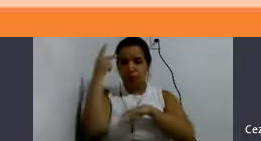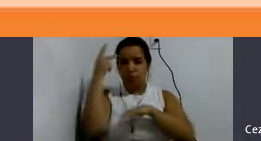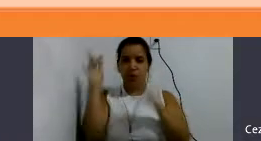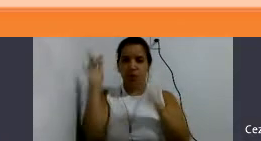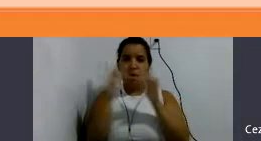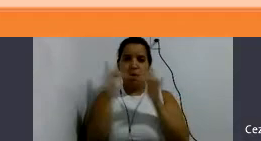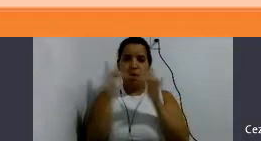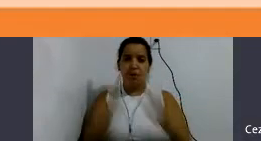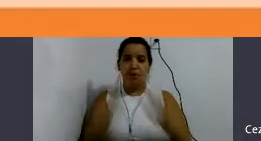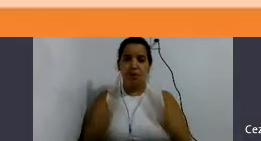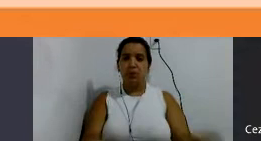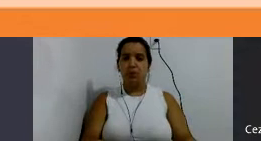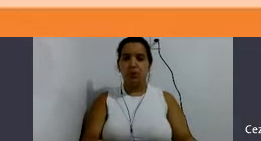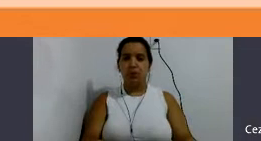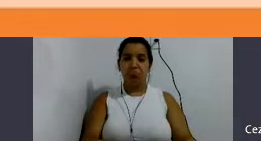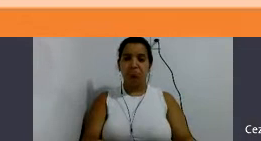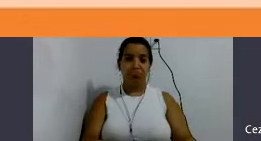Sabe me informar?